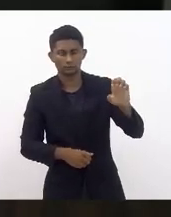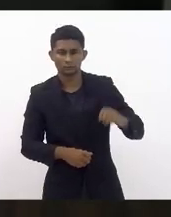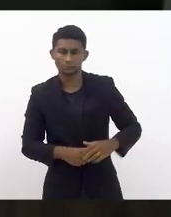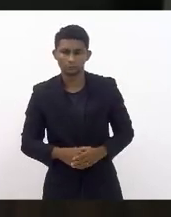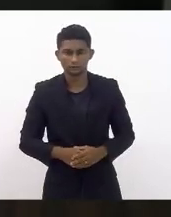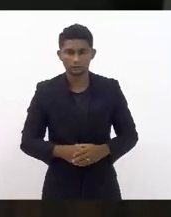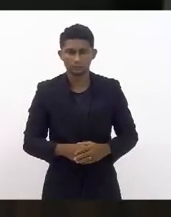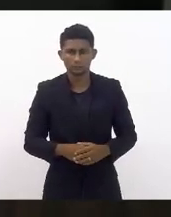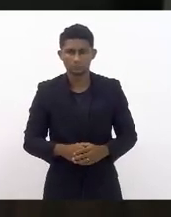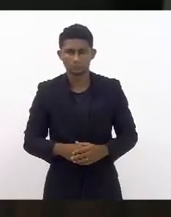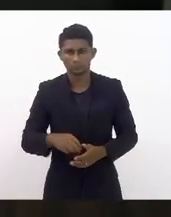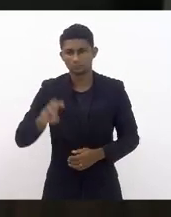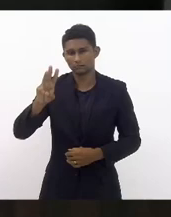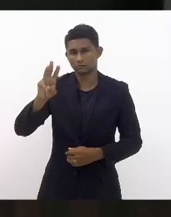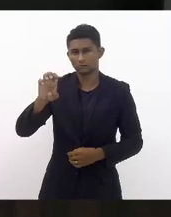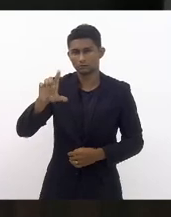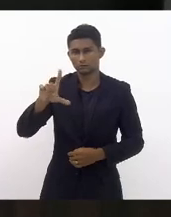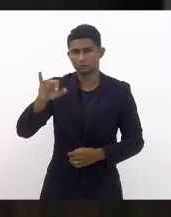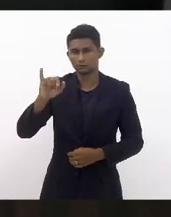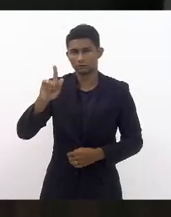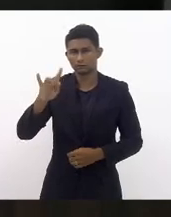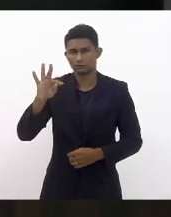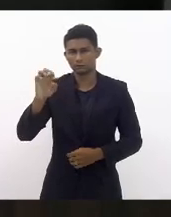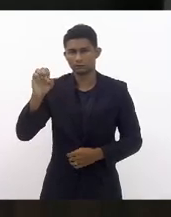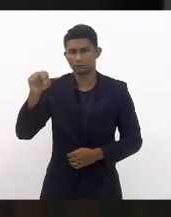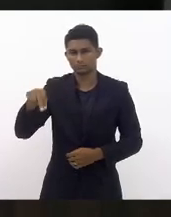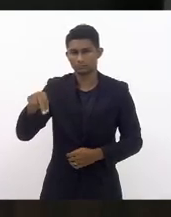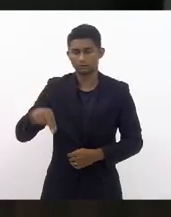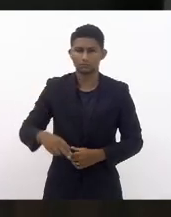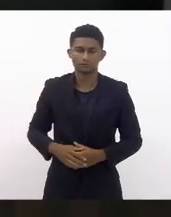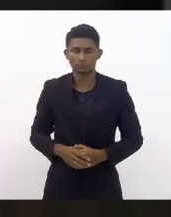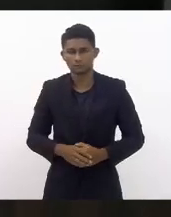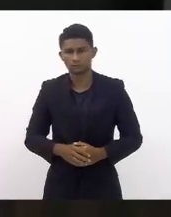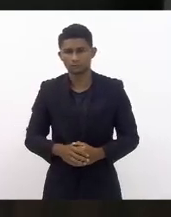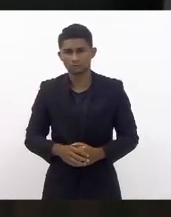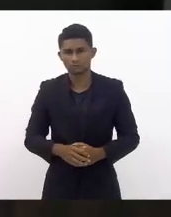Félix, deputado Wellington José, deputado Wellington José,